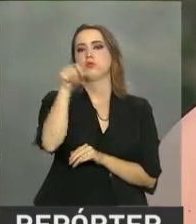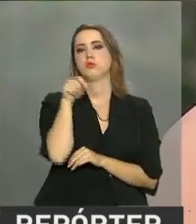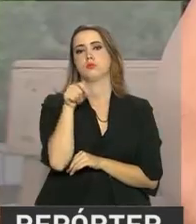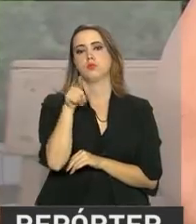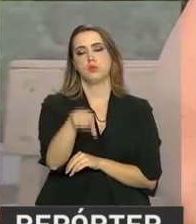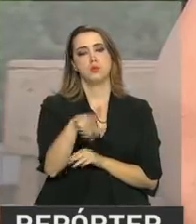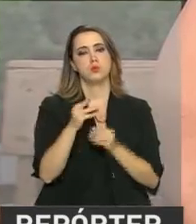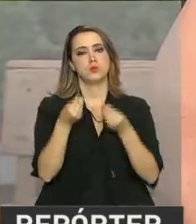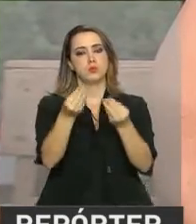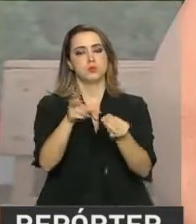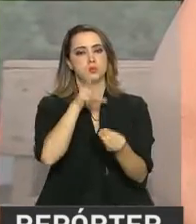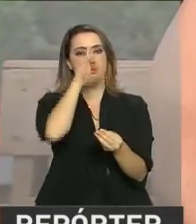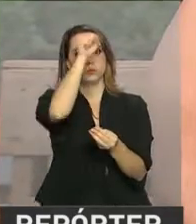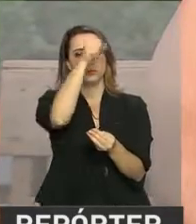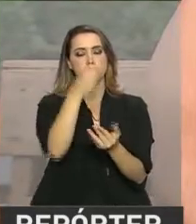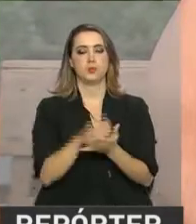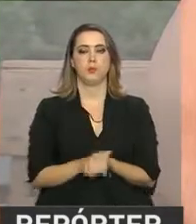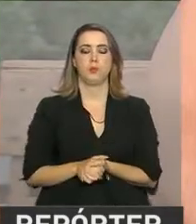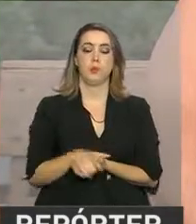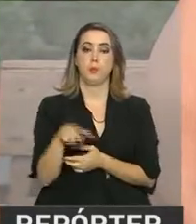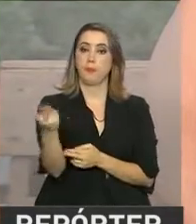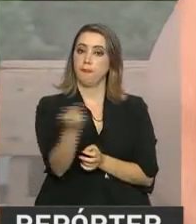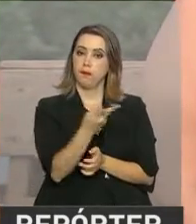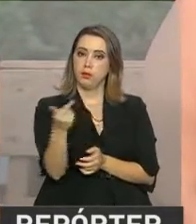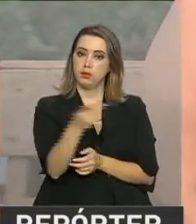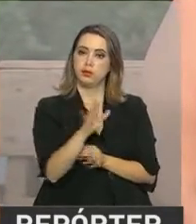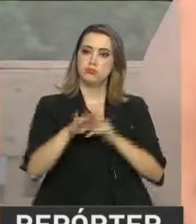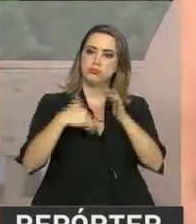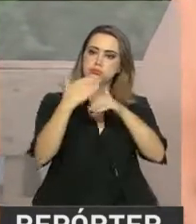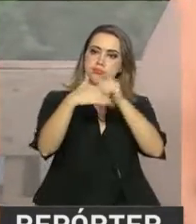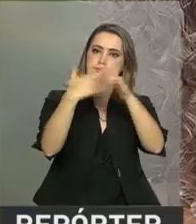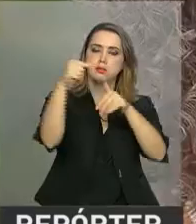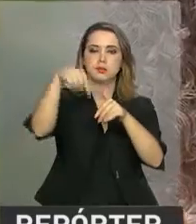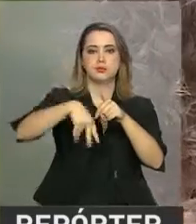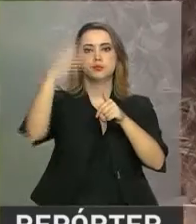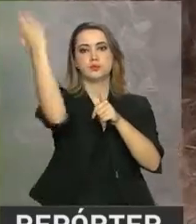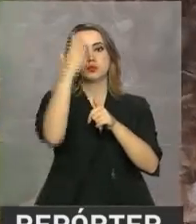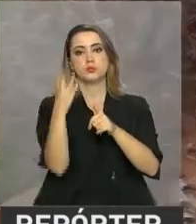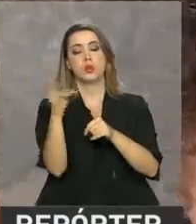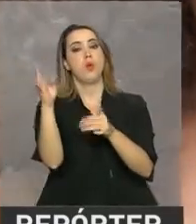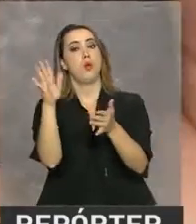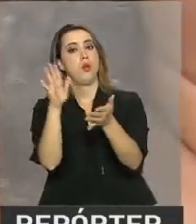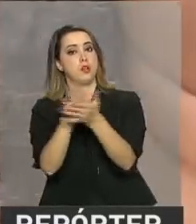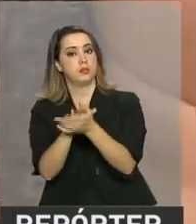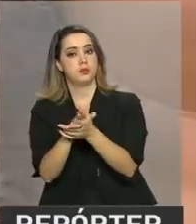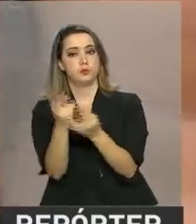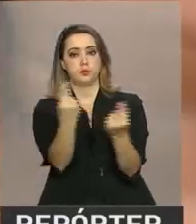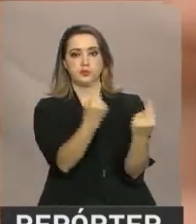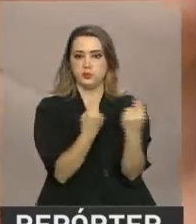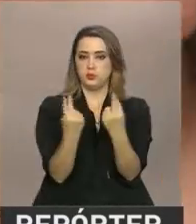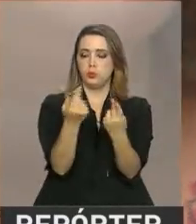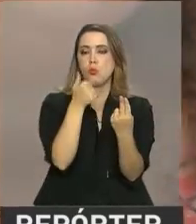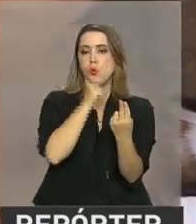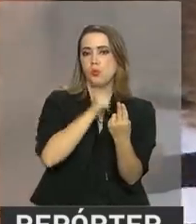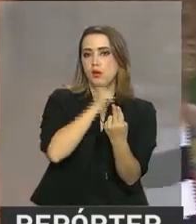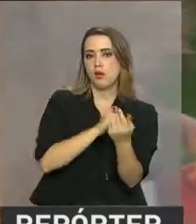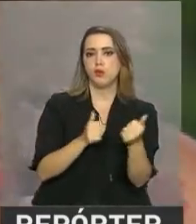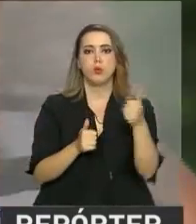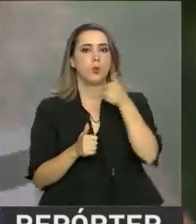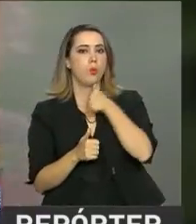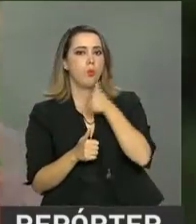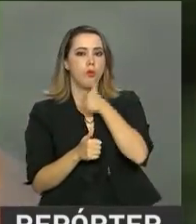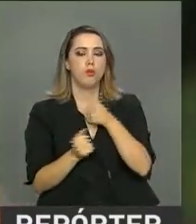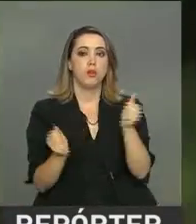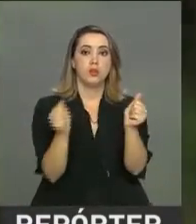força casos como o de andressa e diana estão em alta no brasil o casamento entre pessoas do mesmo sexo cresceu quase